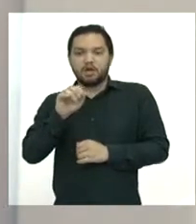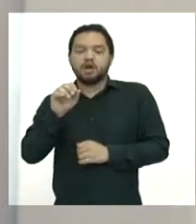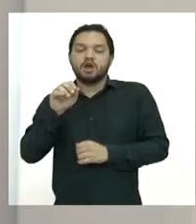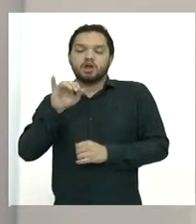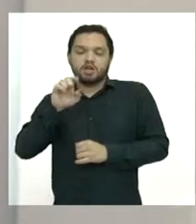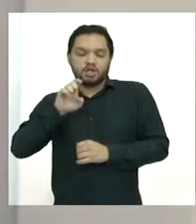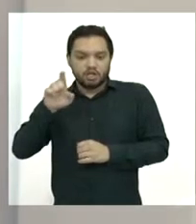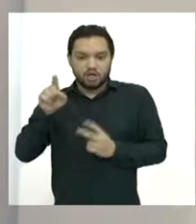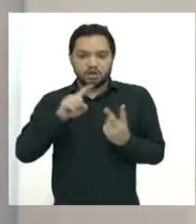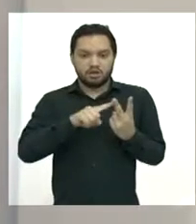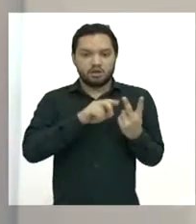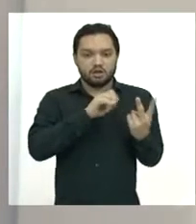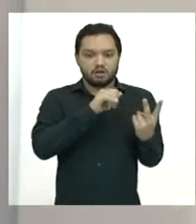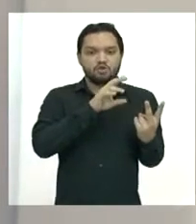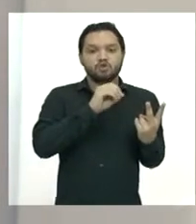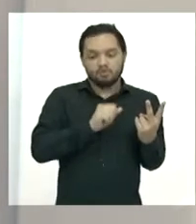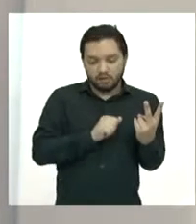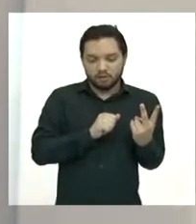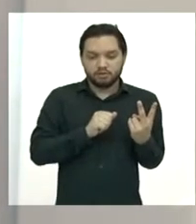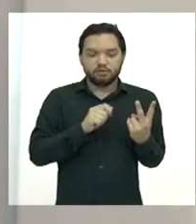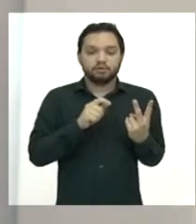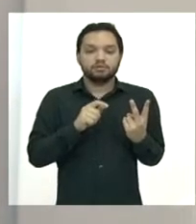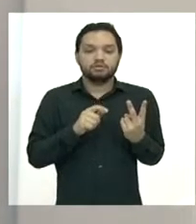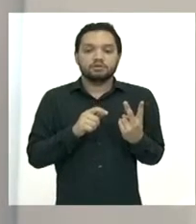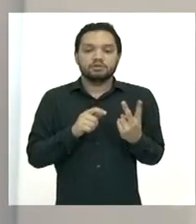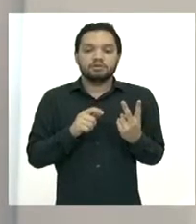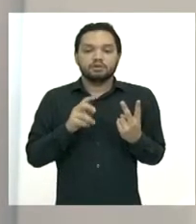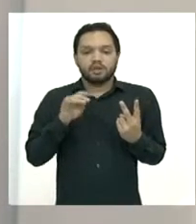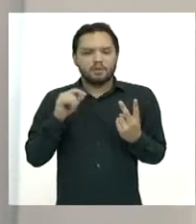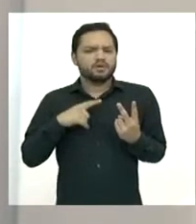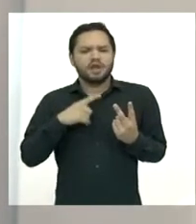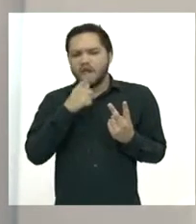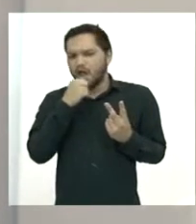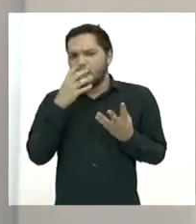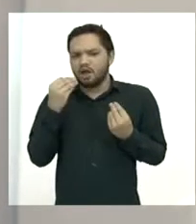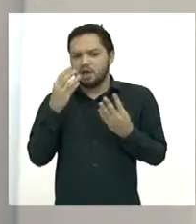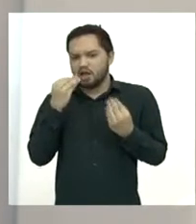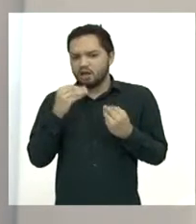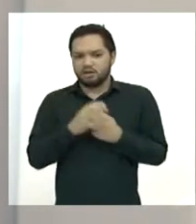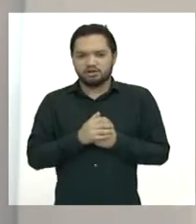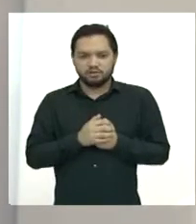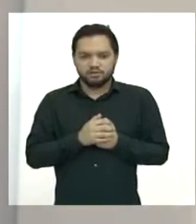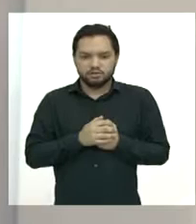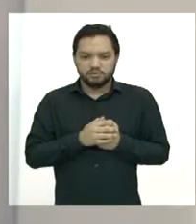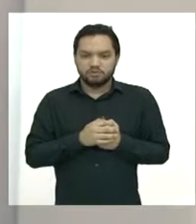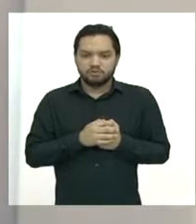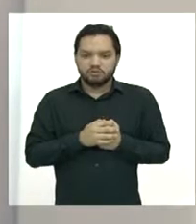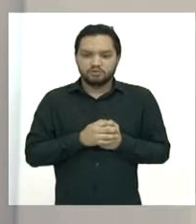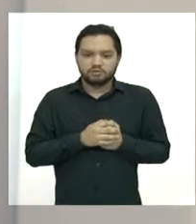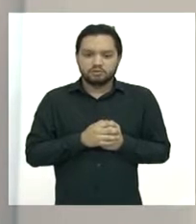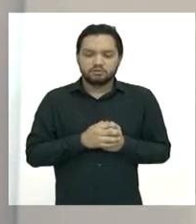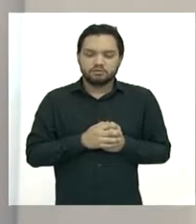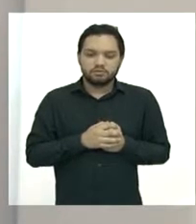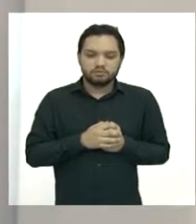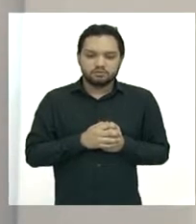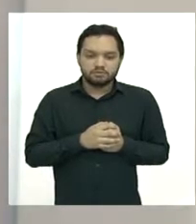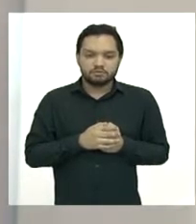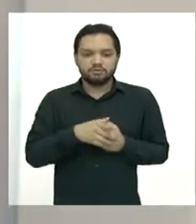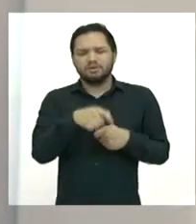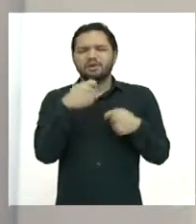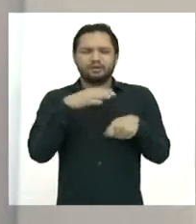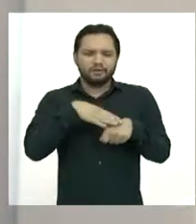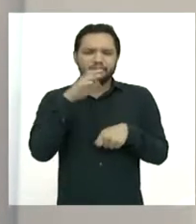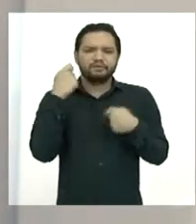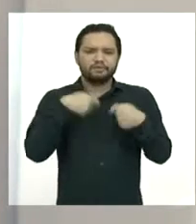para a seca do que Itapajé. Itapajé sempre teve muita água, então não se preparava. E a gente sempre precisou de adutora,